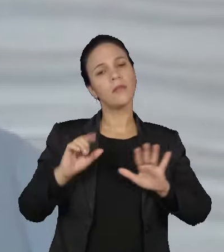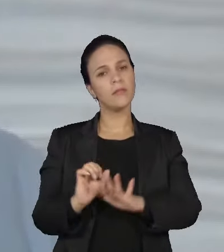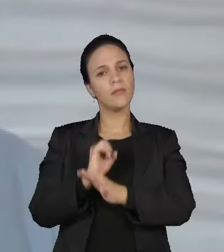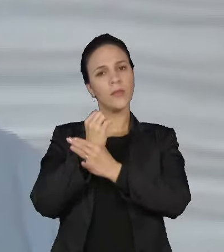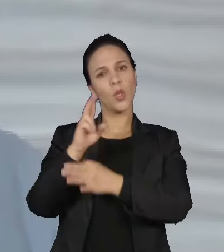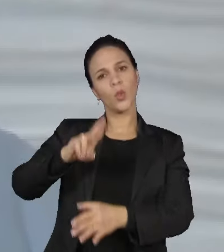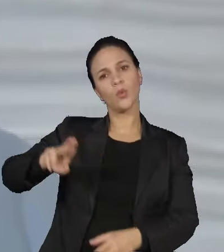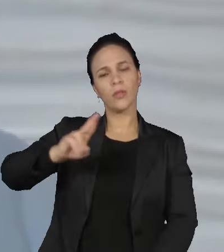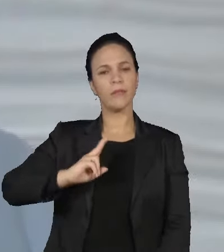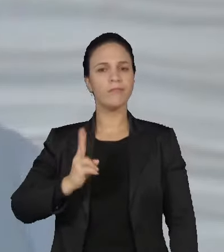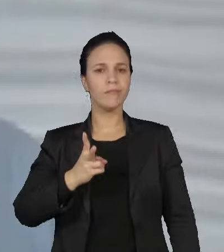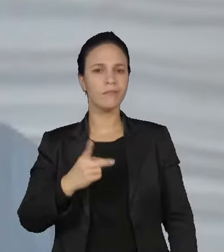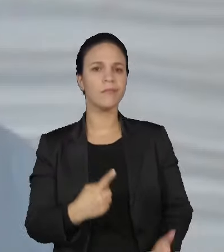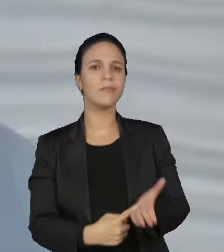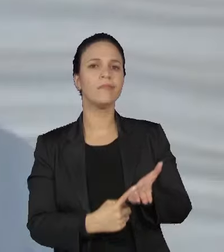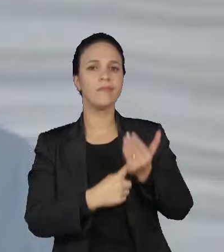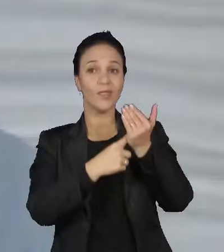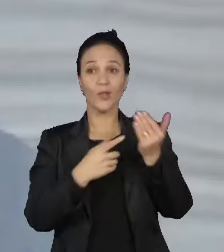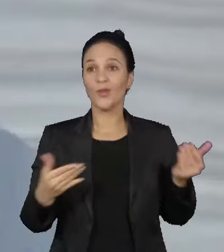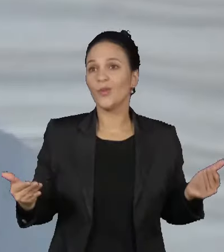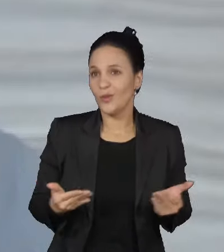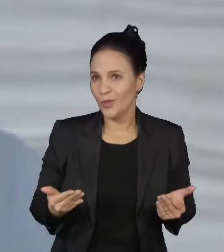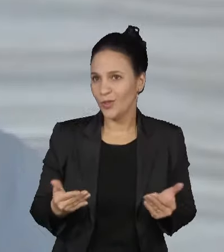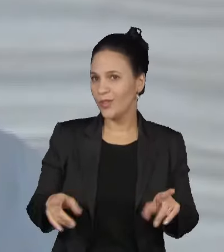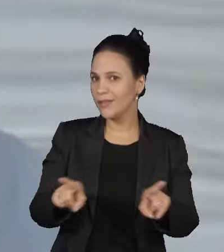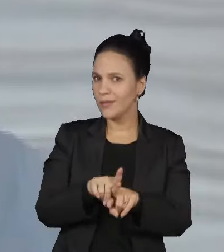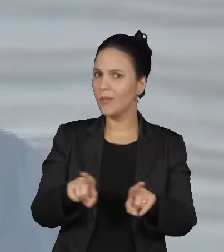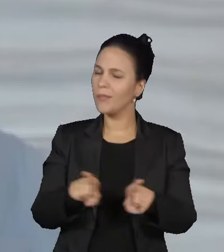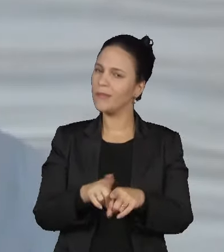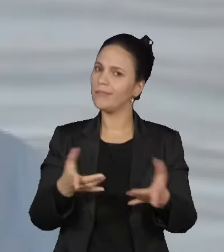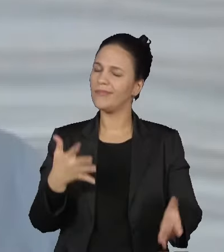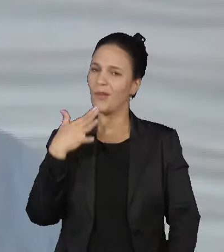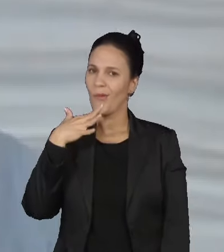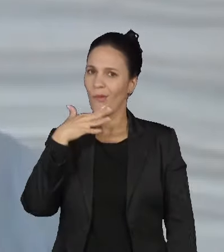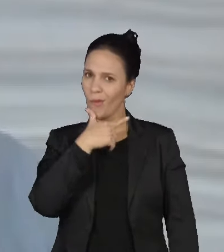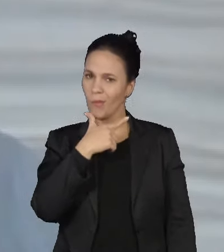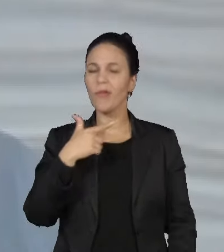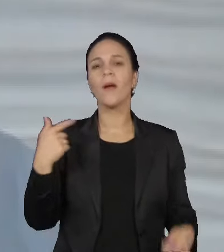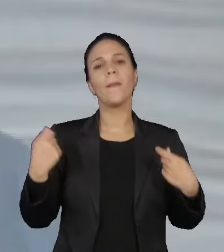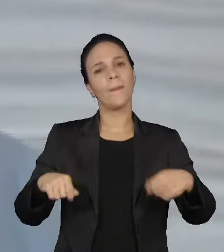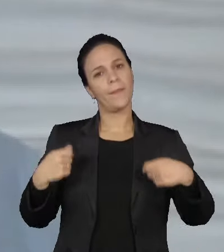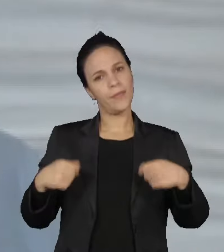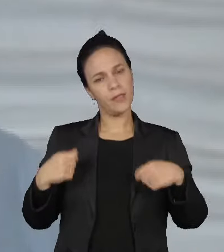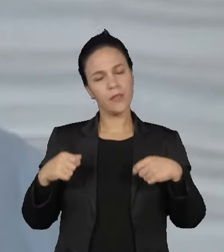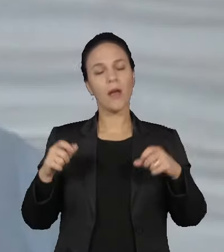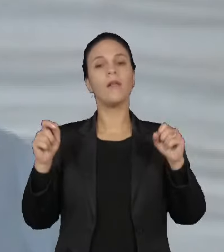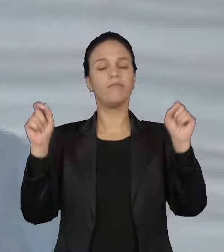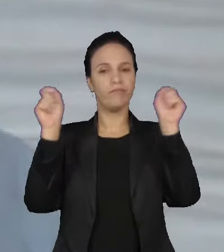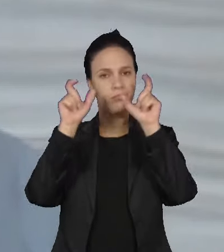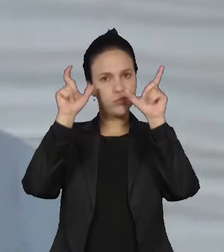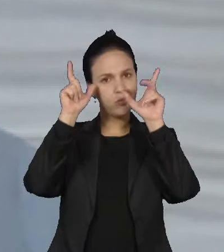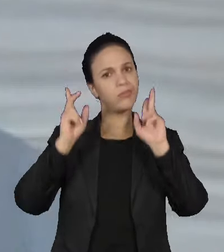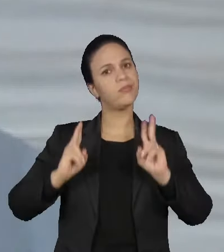continuar usando a tecnologia atual. E, claro, existe sim a necessidade de a gente continuar atento